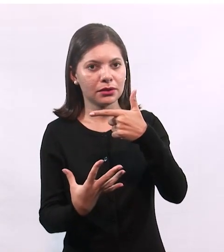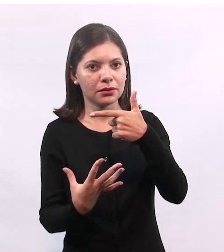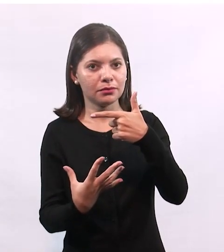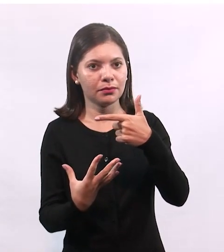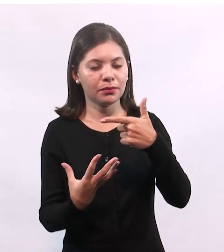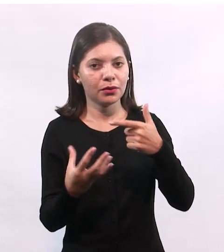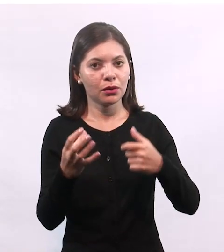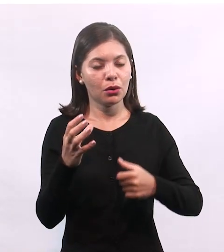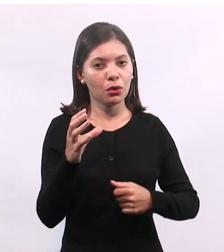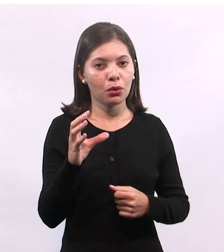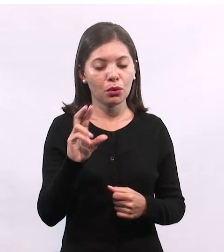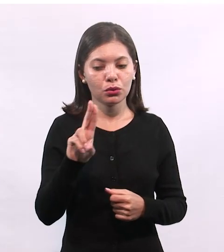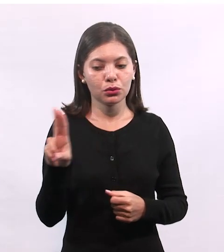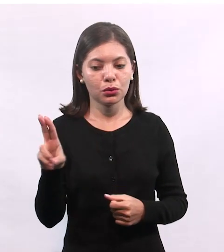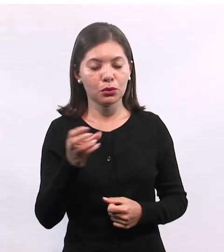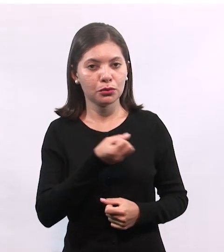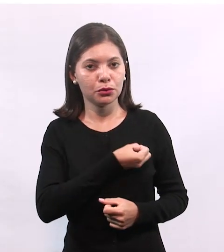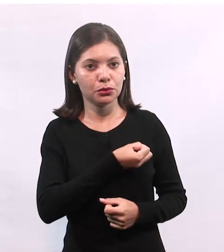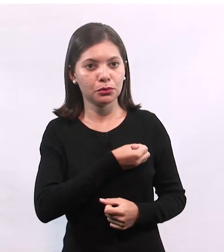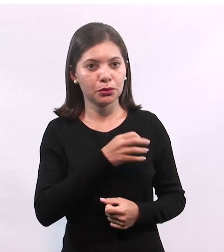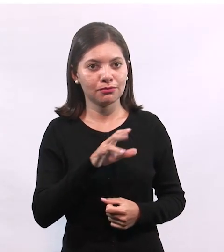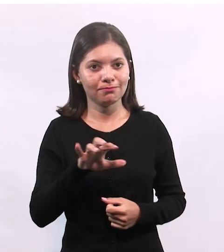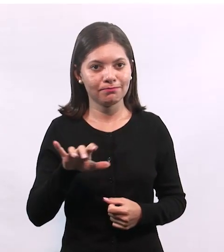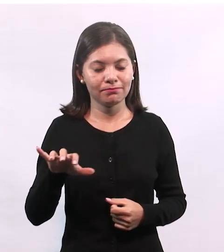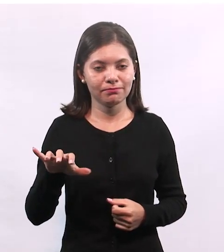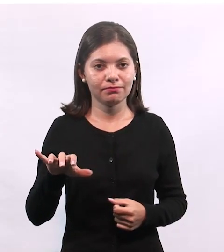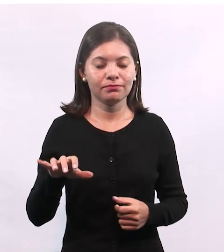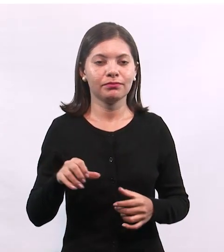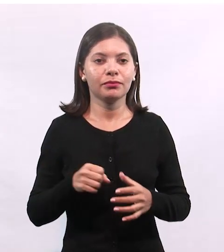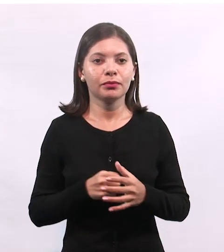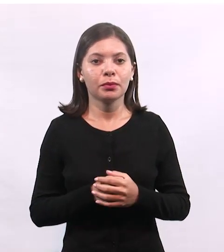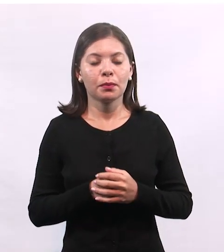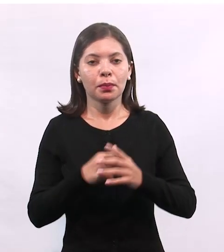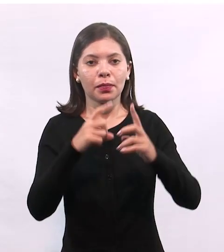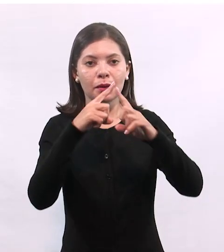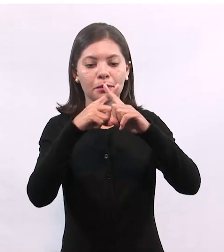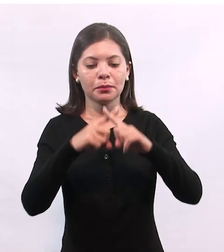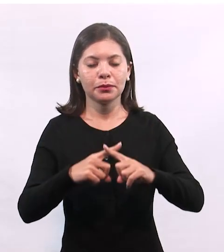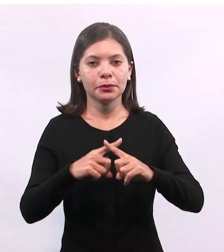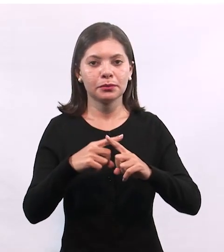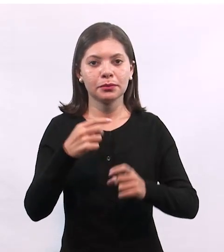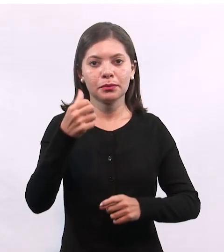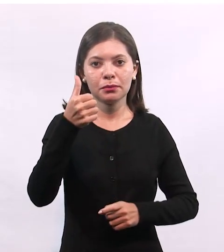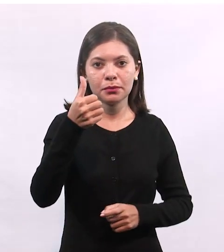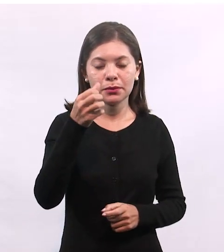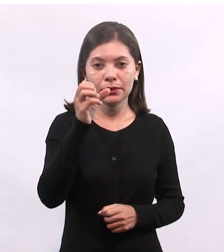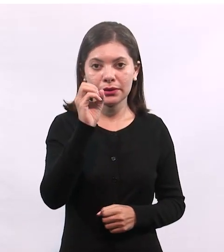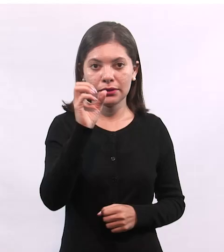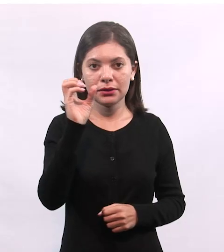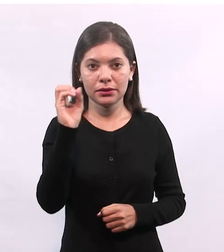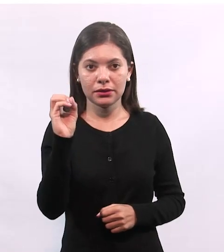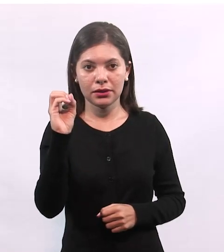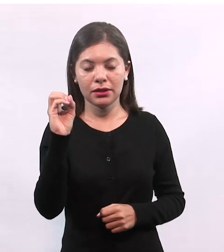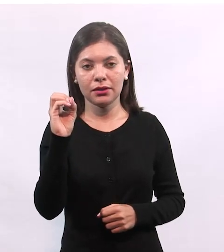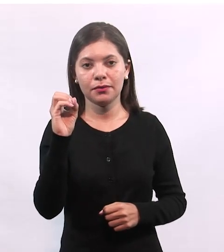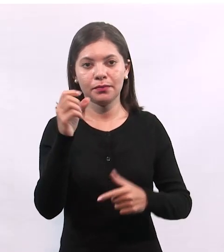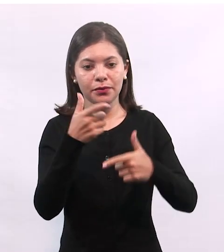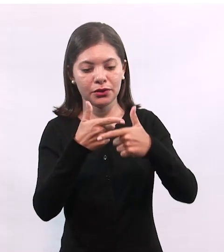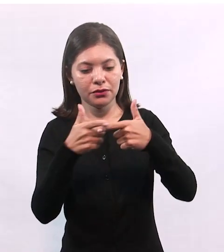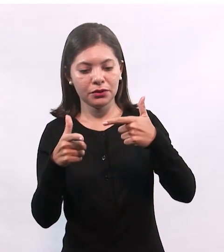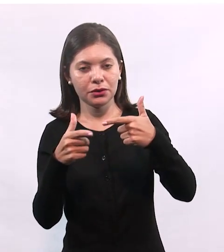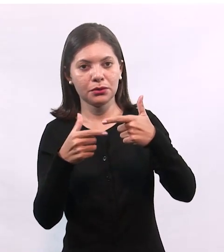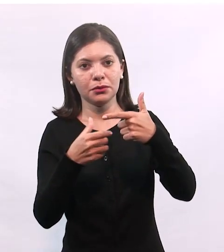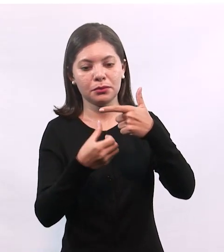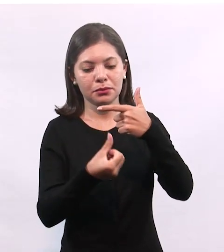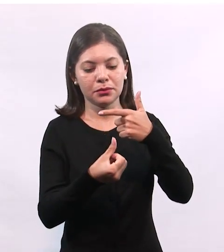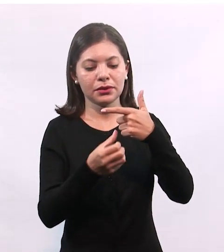desse mal ou ainda se eu pegar esse valor desse mal e multiplicar por 100 por 100 que é um